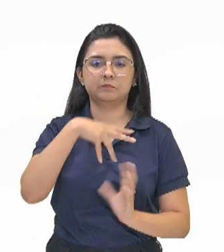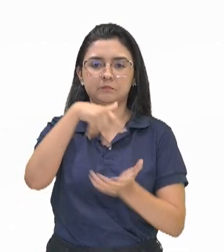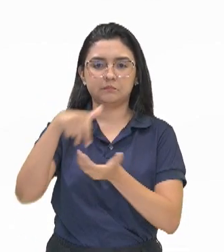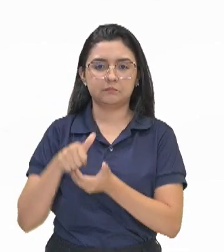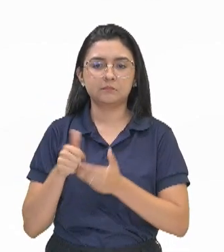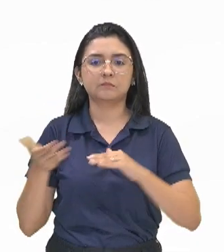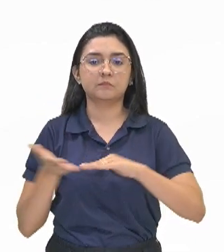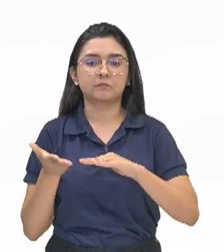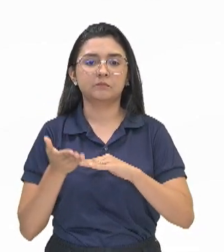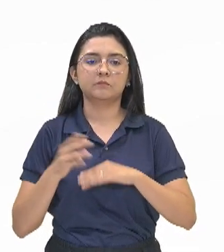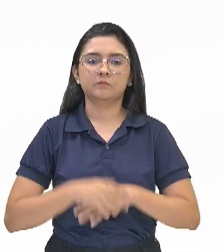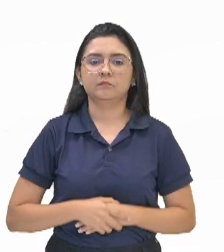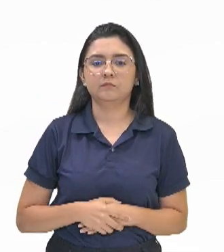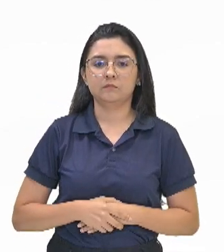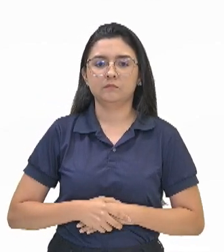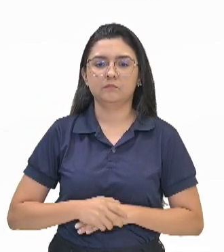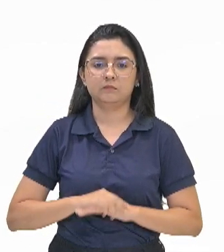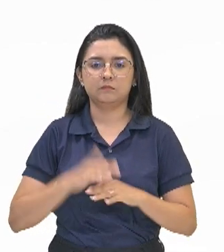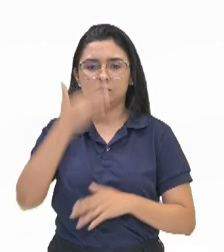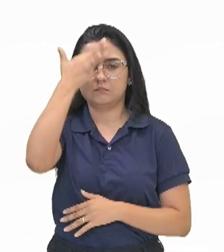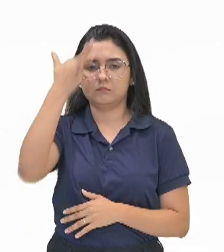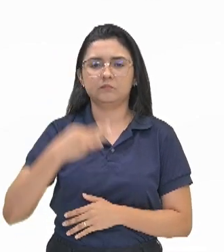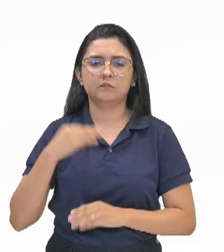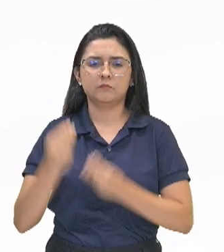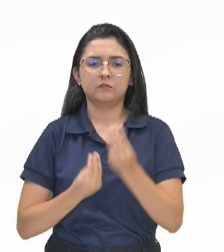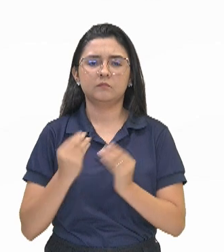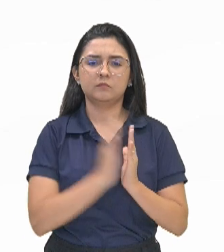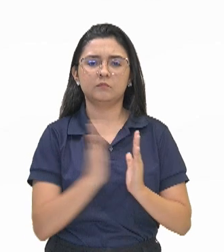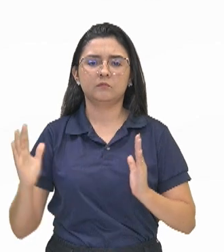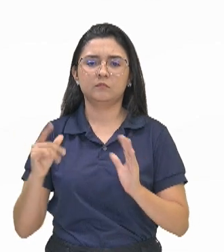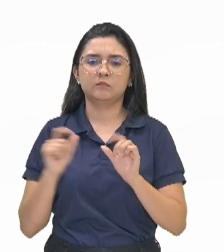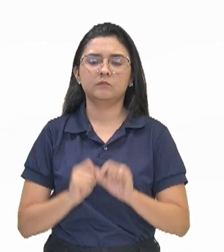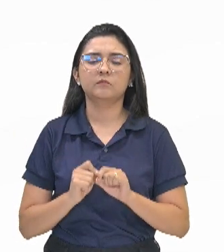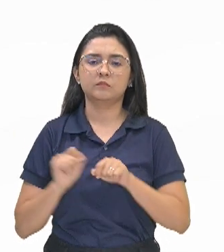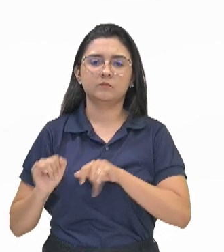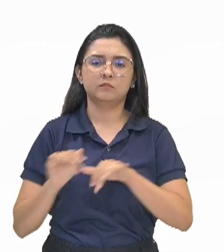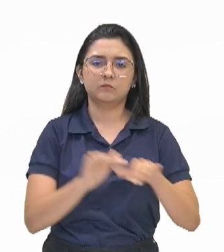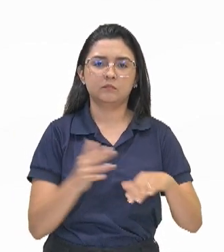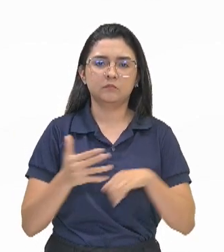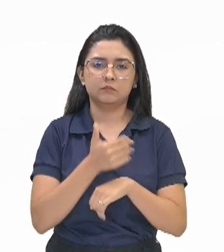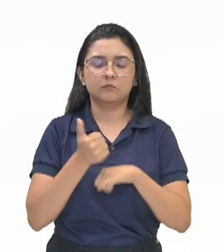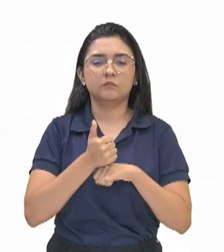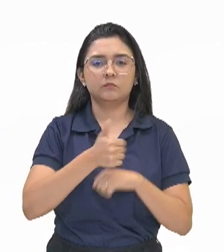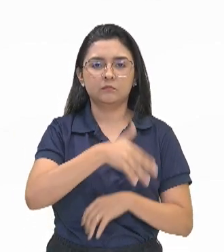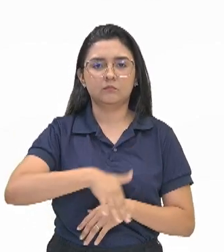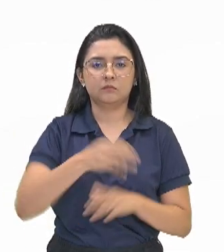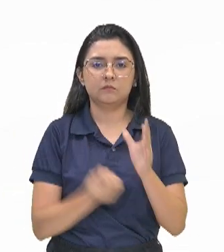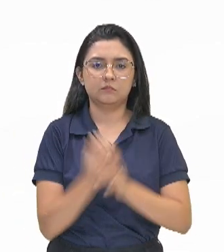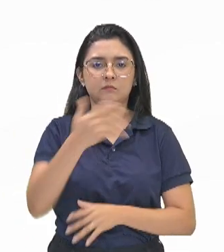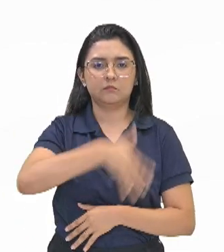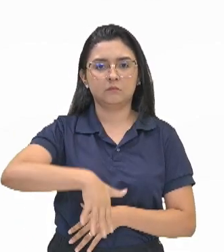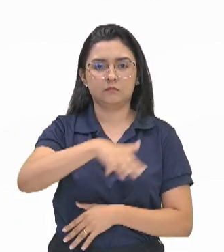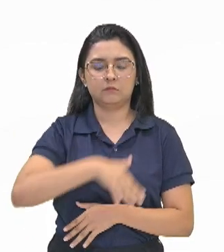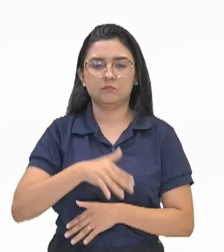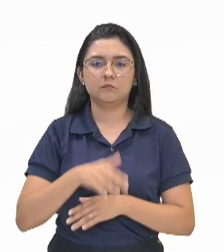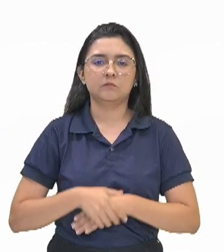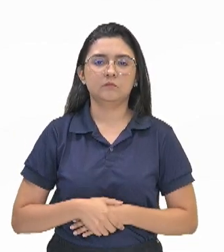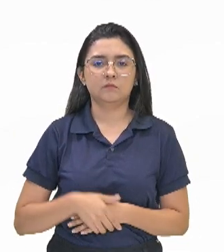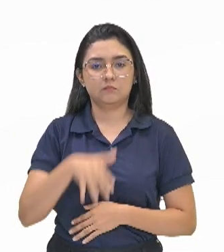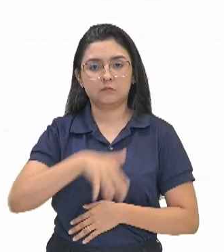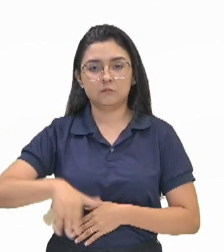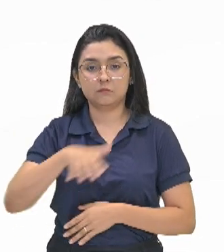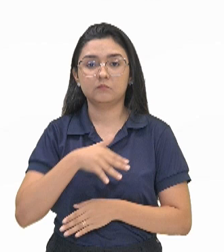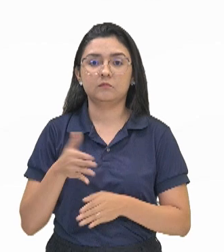contemporâneo, compreensão dos processos de ocupação e formação de territórios,